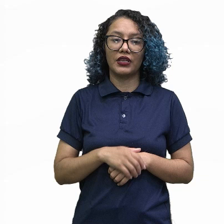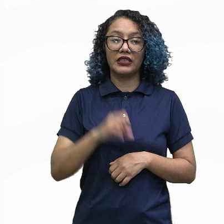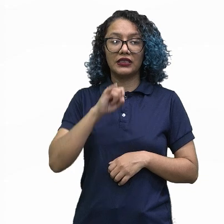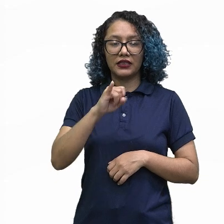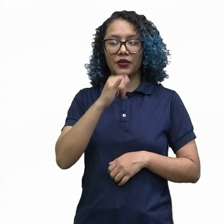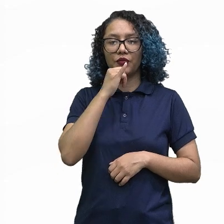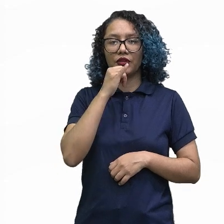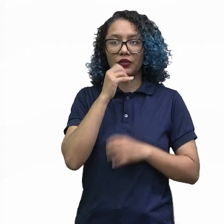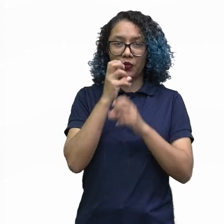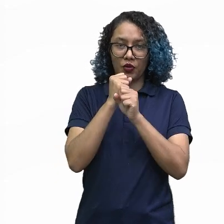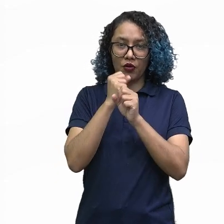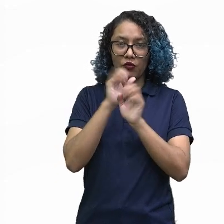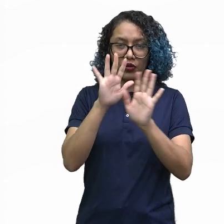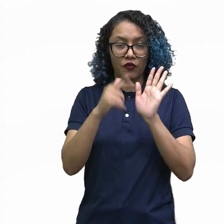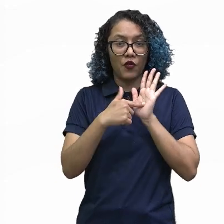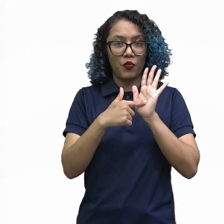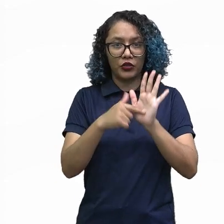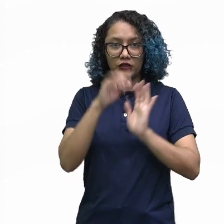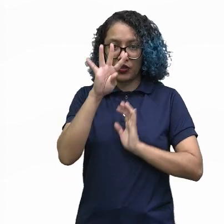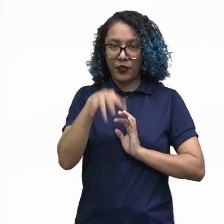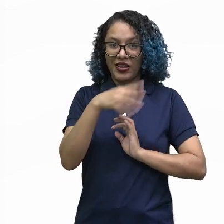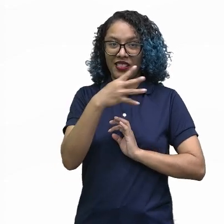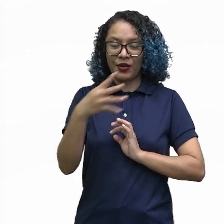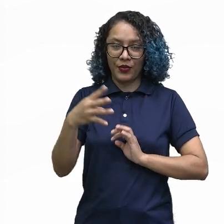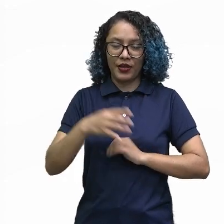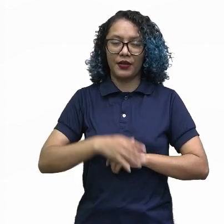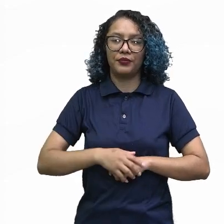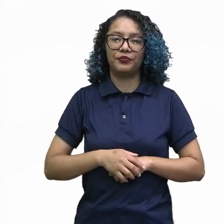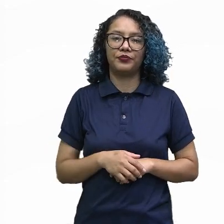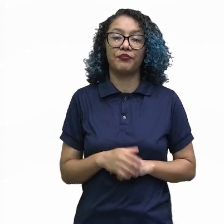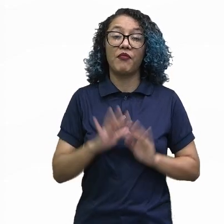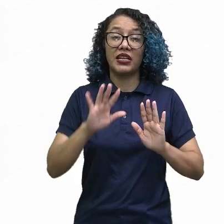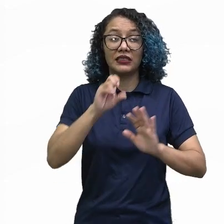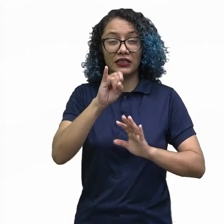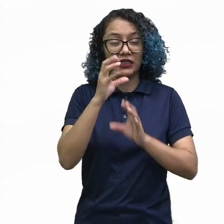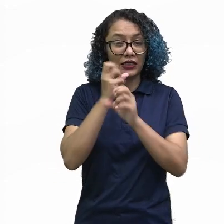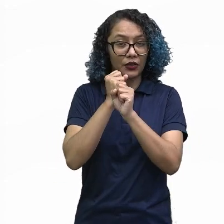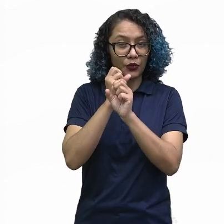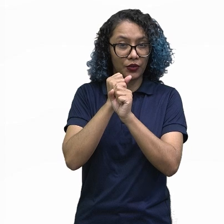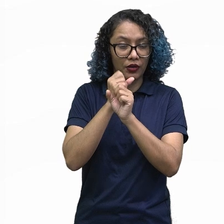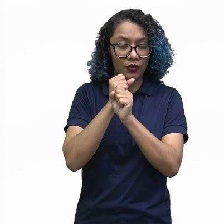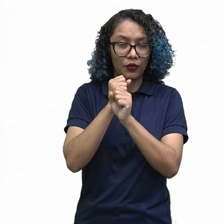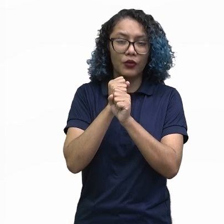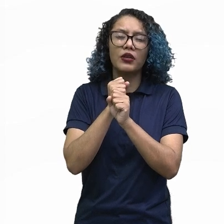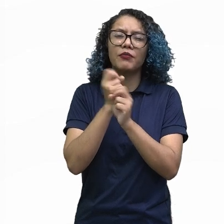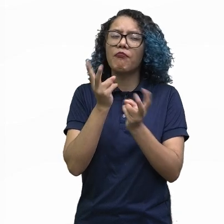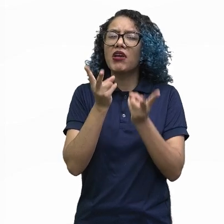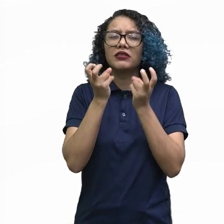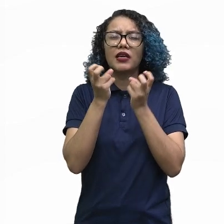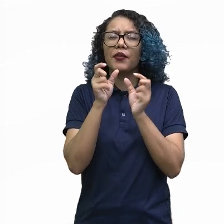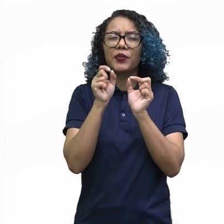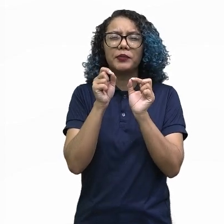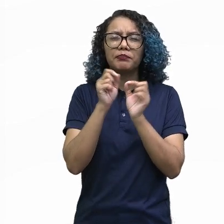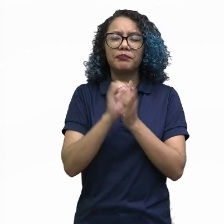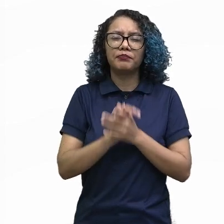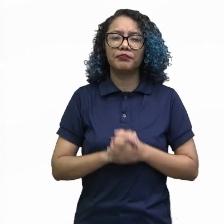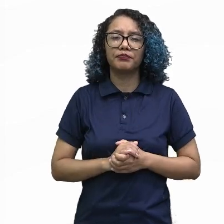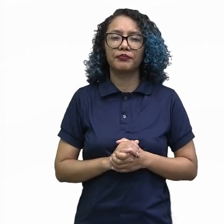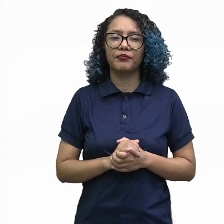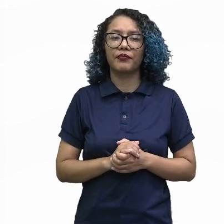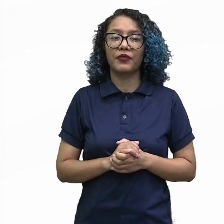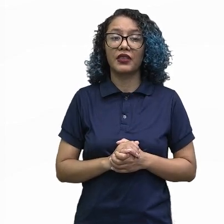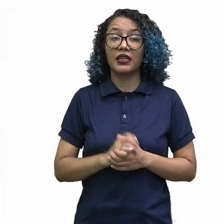a continha, daqui a pouco eu vou apresentar uma tabelinha para vocês, né? Mas se a gente for fazer uma continha, a gente vai perceber que após